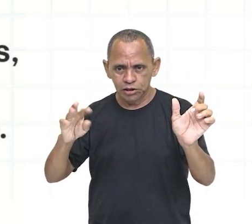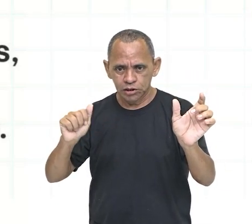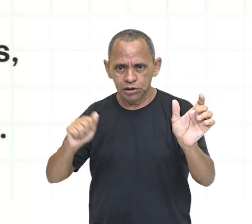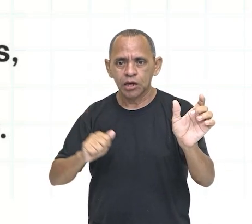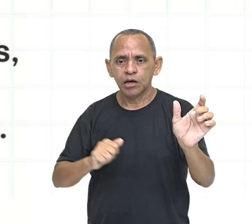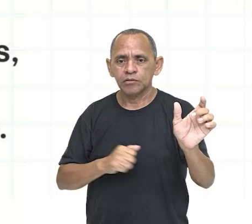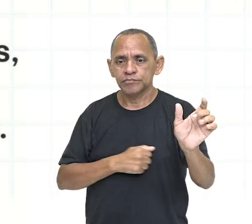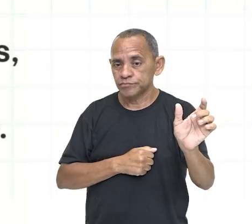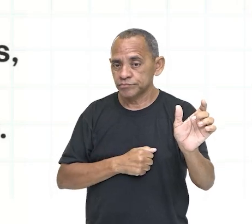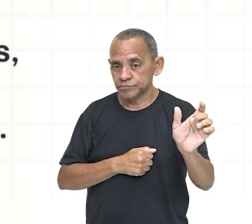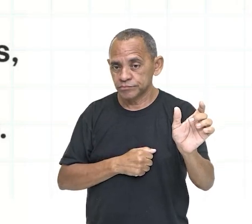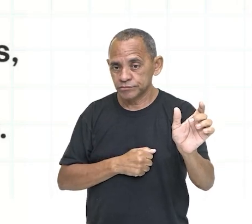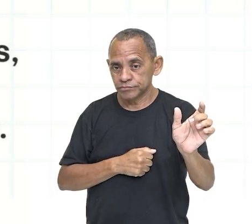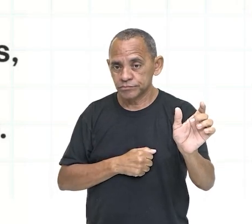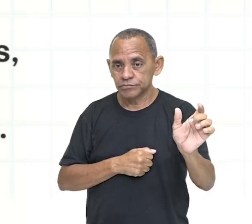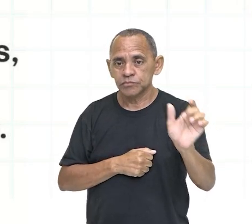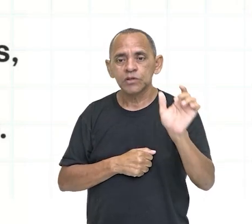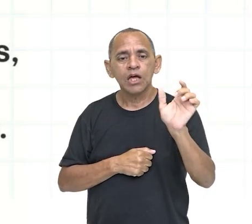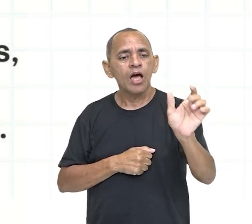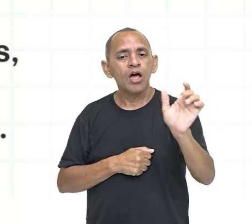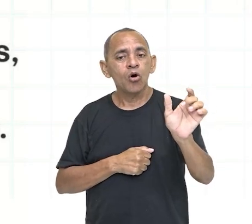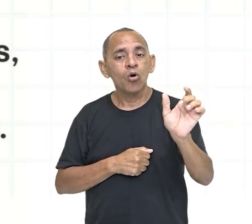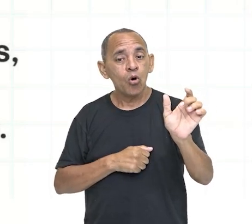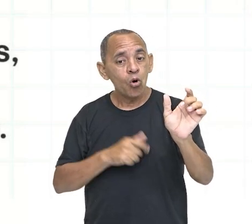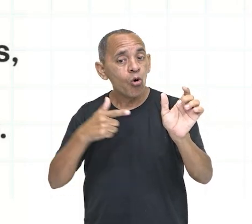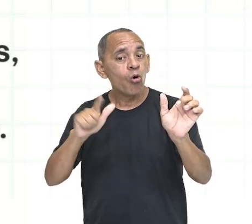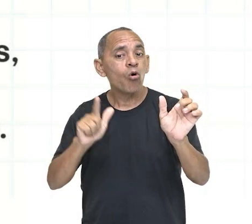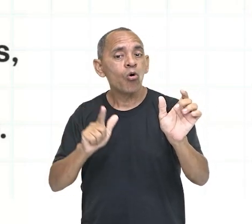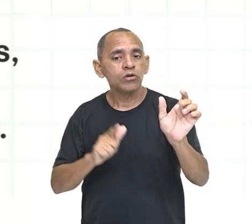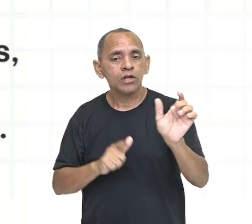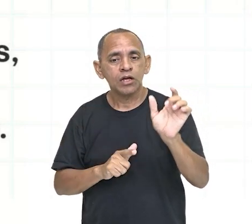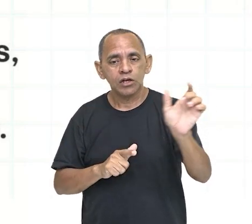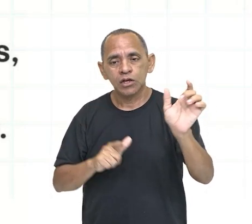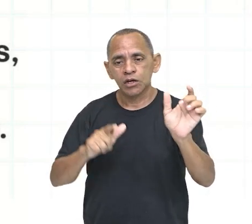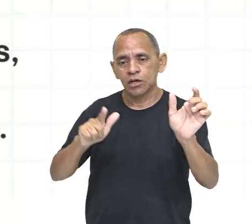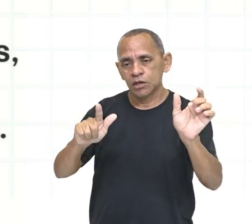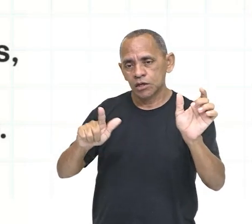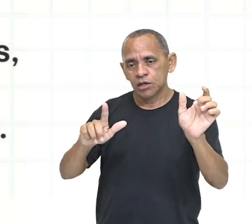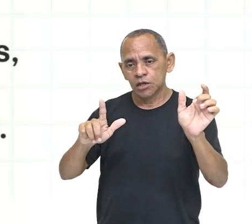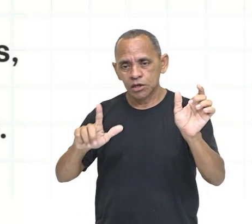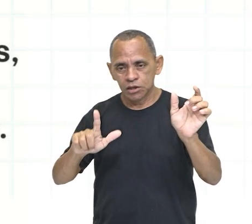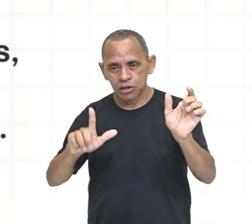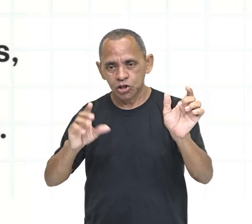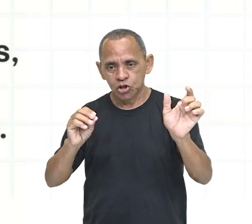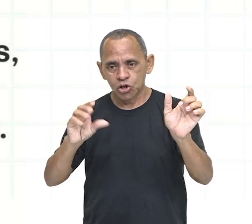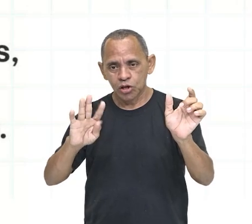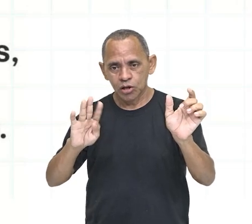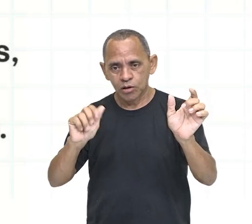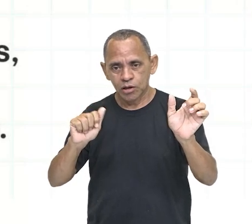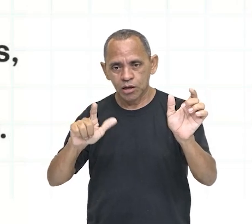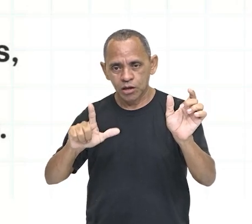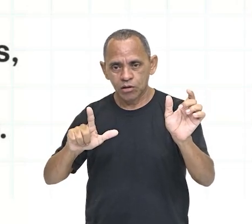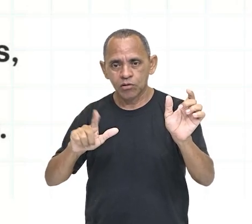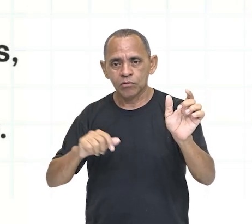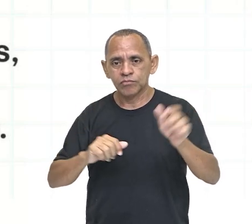global. Global é o quê? Global, certo? English, você já suspeita o que seja, né?